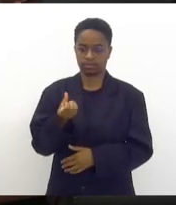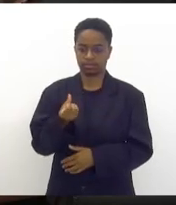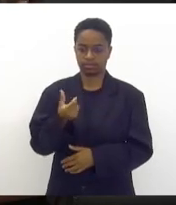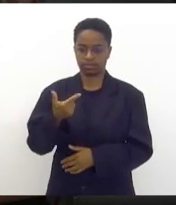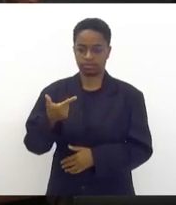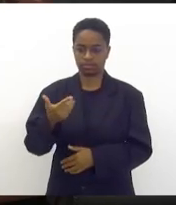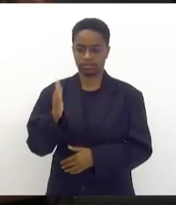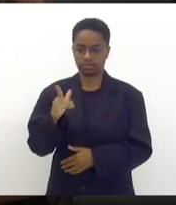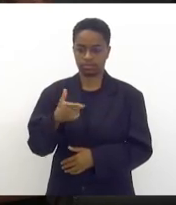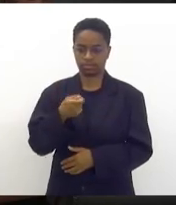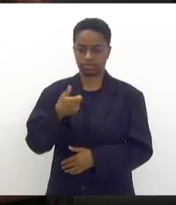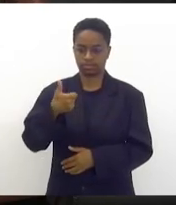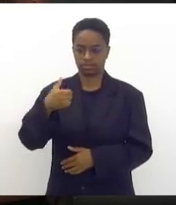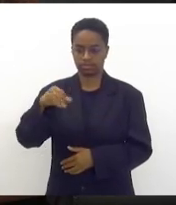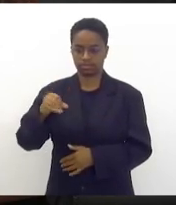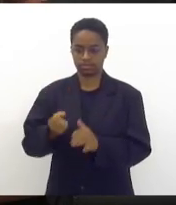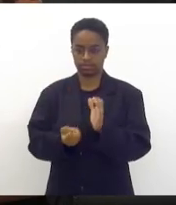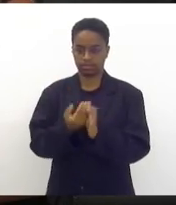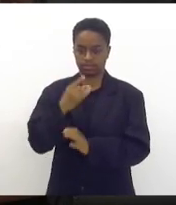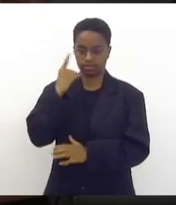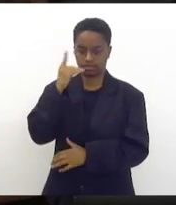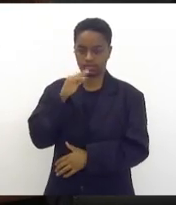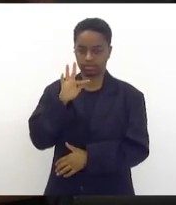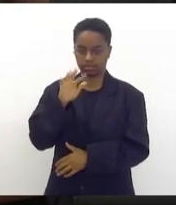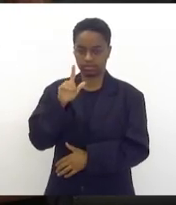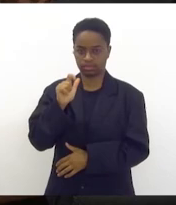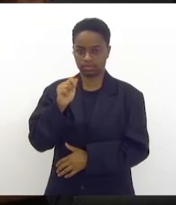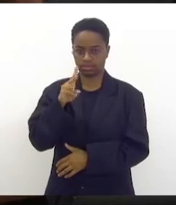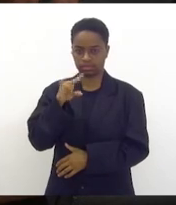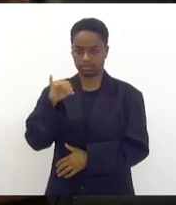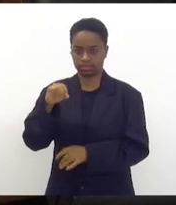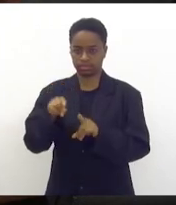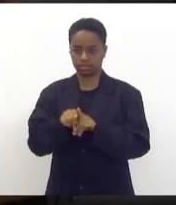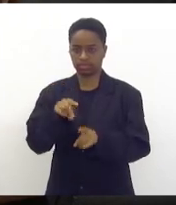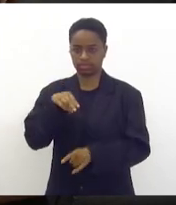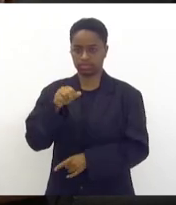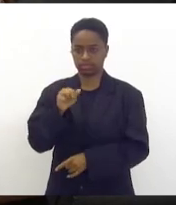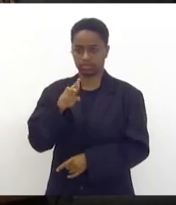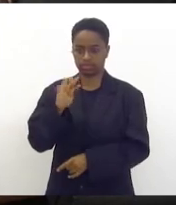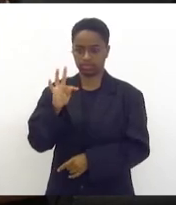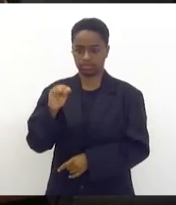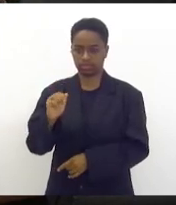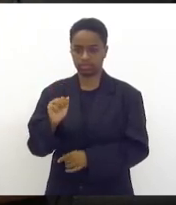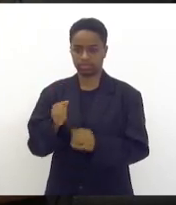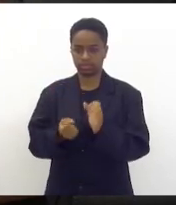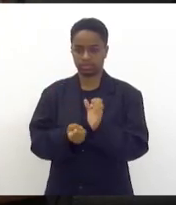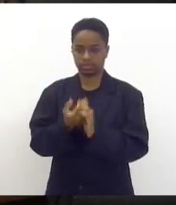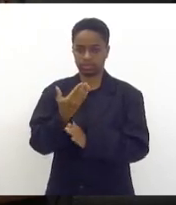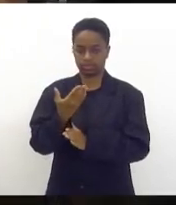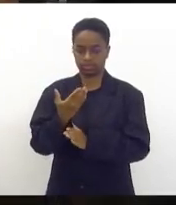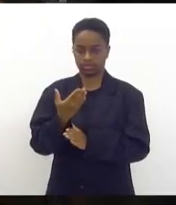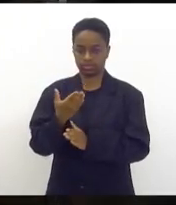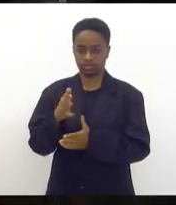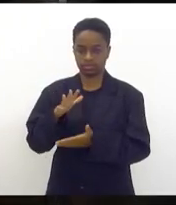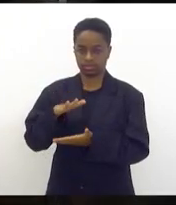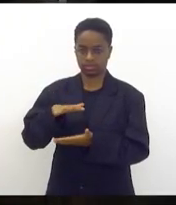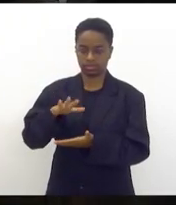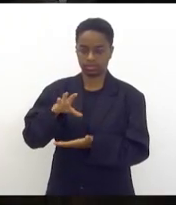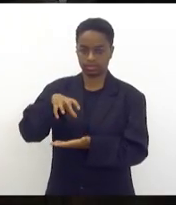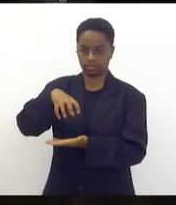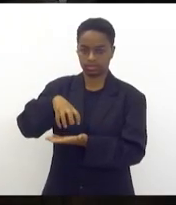1362/2019, de autoria do deputado Flávio Serafim e Marta Rocha, que cria o banco de pedidos